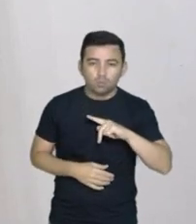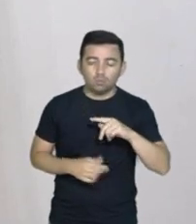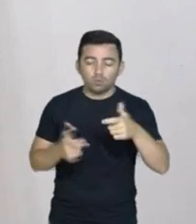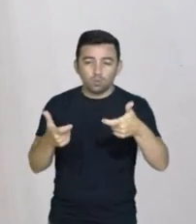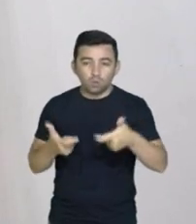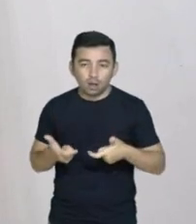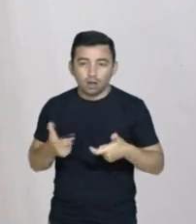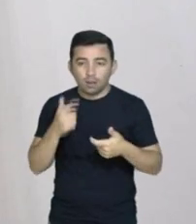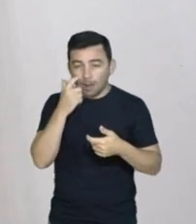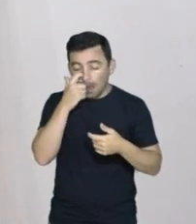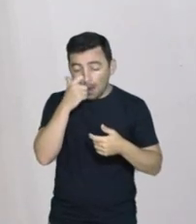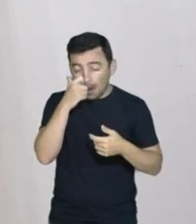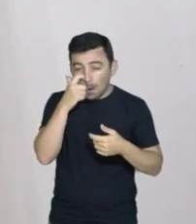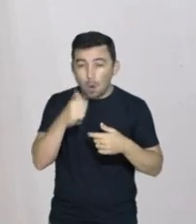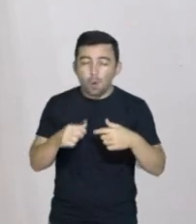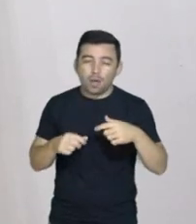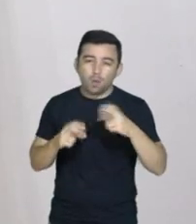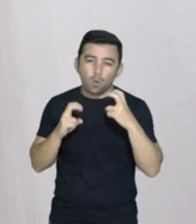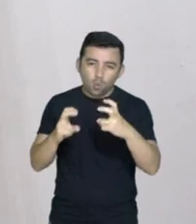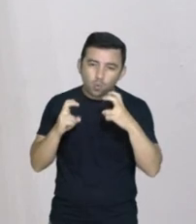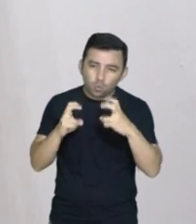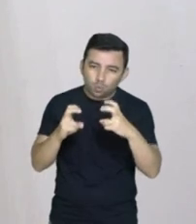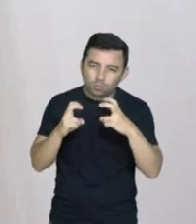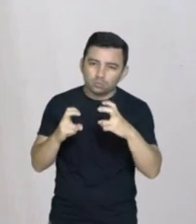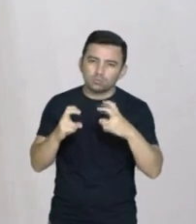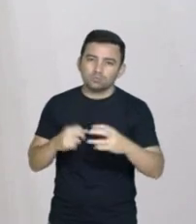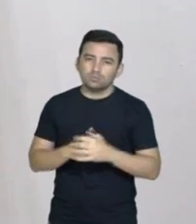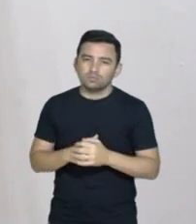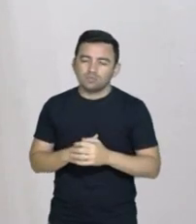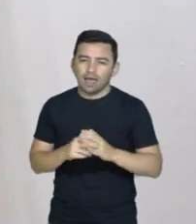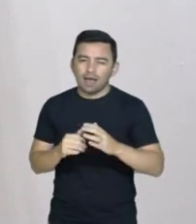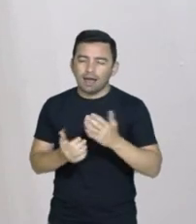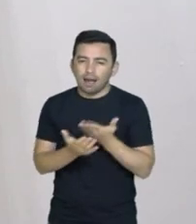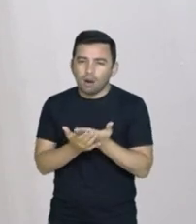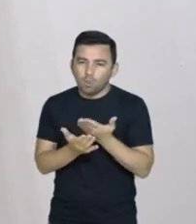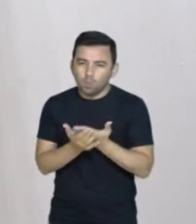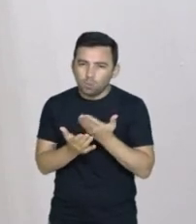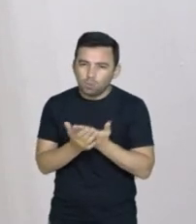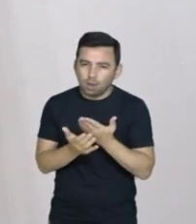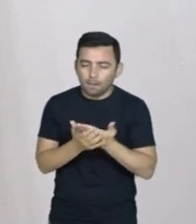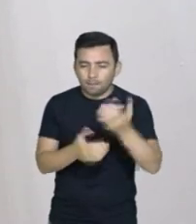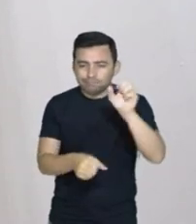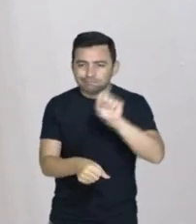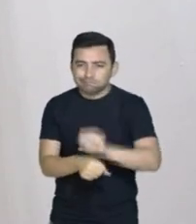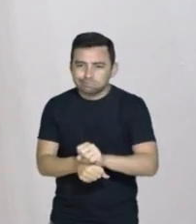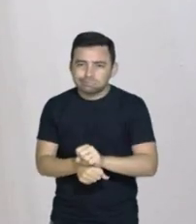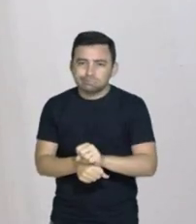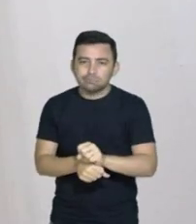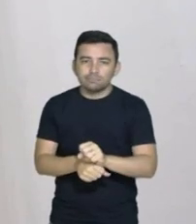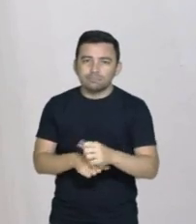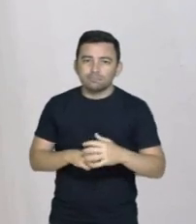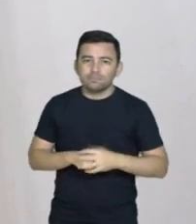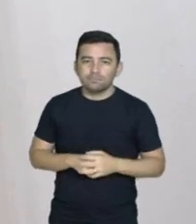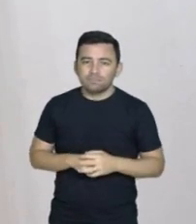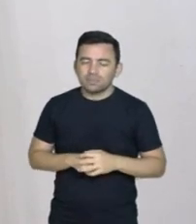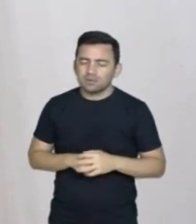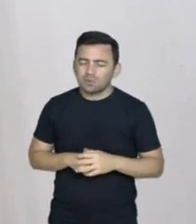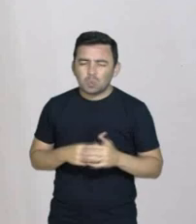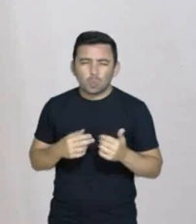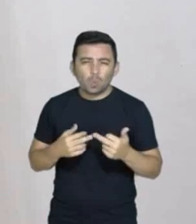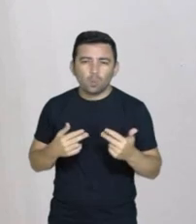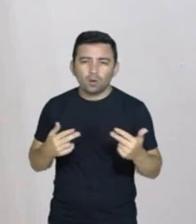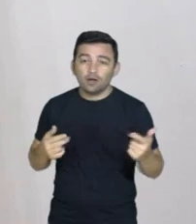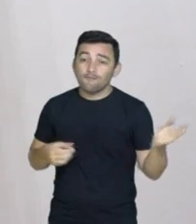fogo em ônibus aulas que foram interrompidas E por aí vai